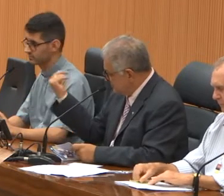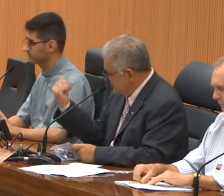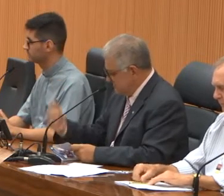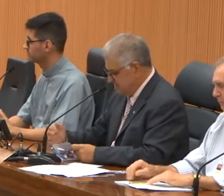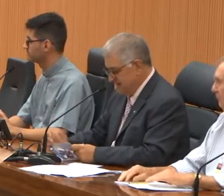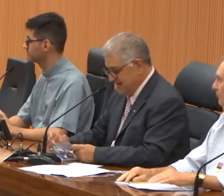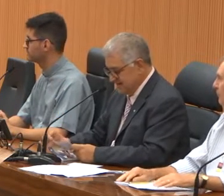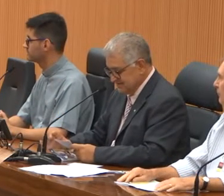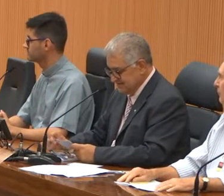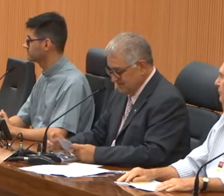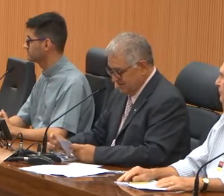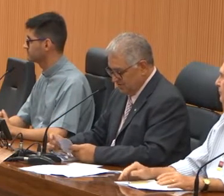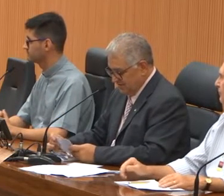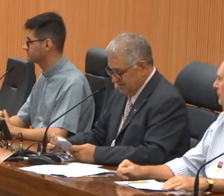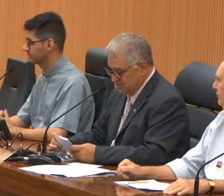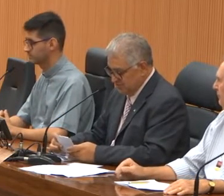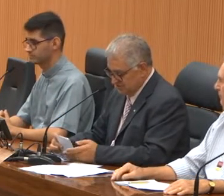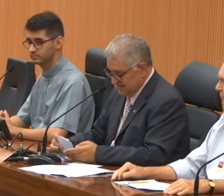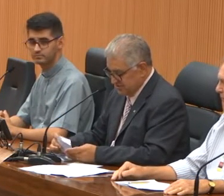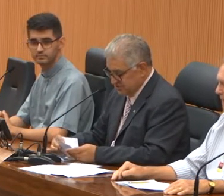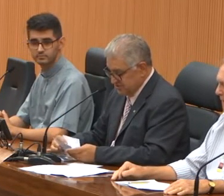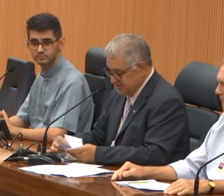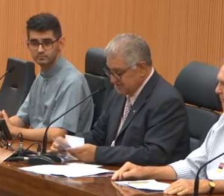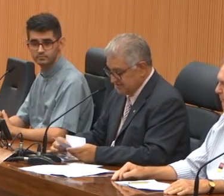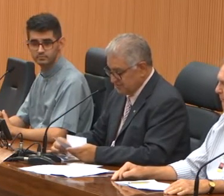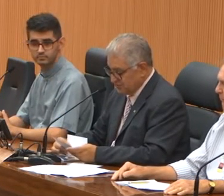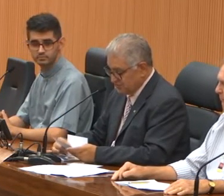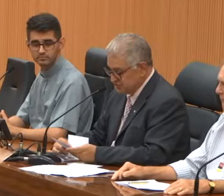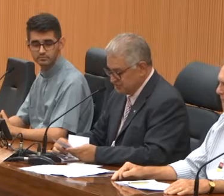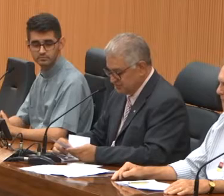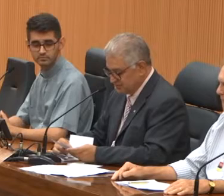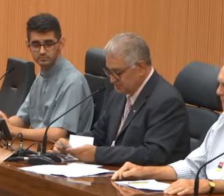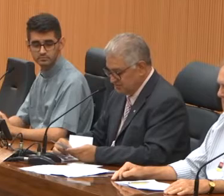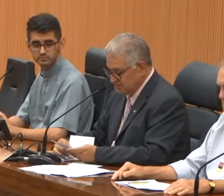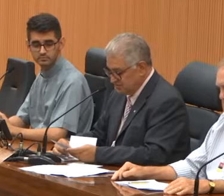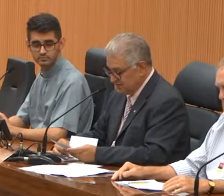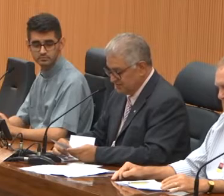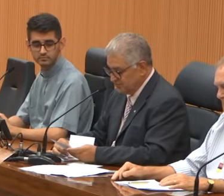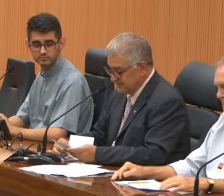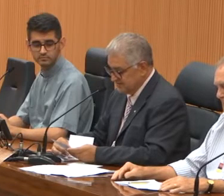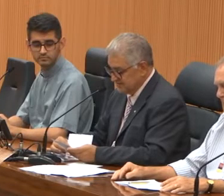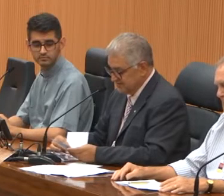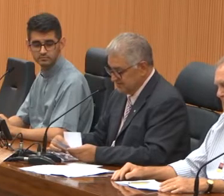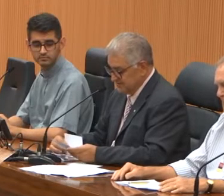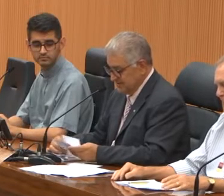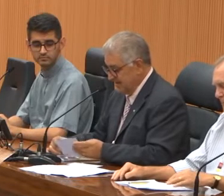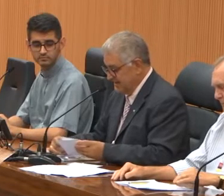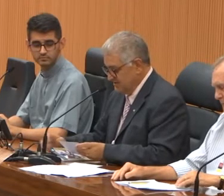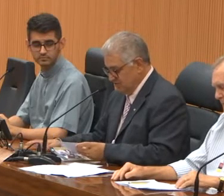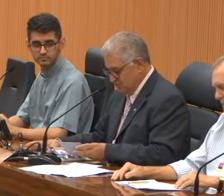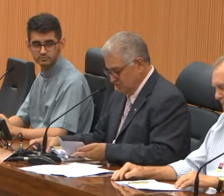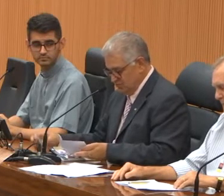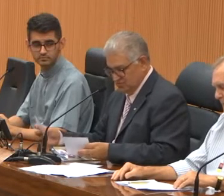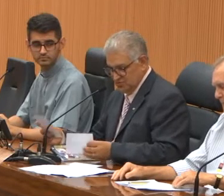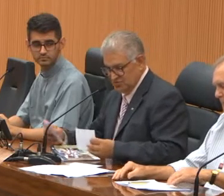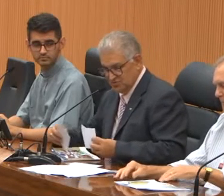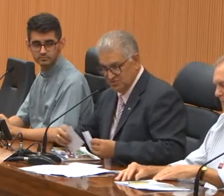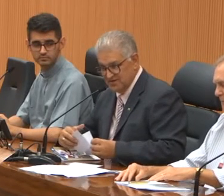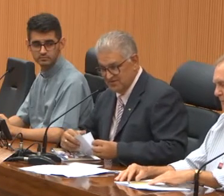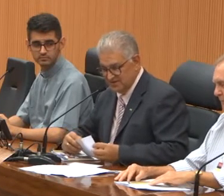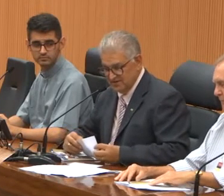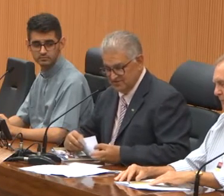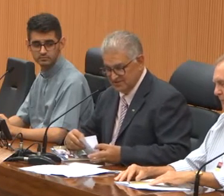Fraternidade 2018, promovida pela Confederação Nacional dos Bispos do Brasil, vai discutir as múltiplas formas